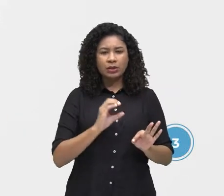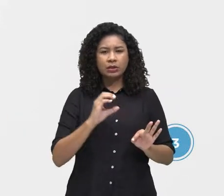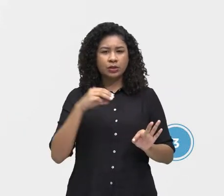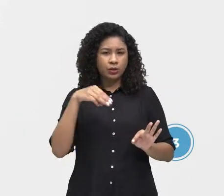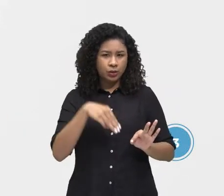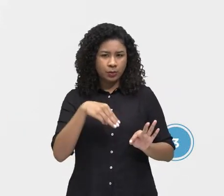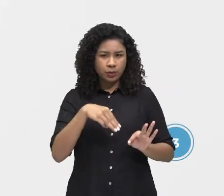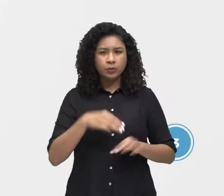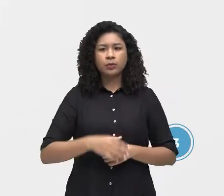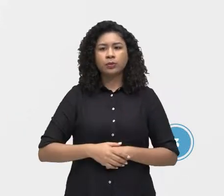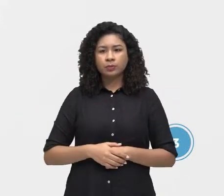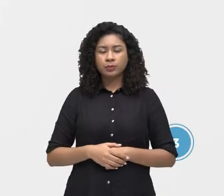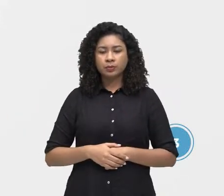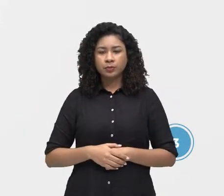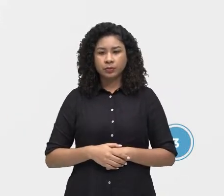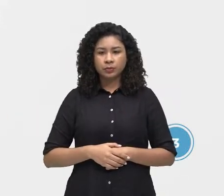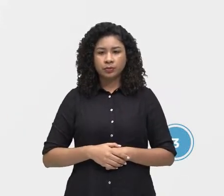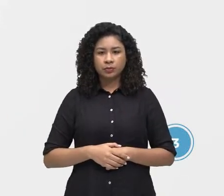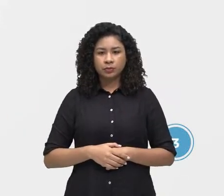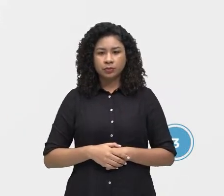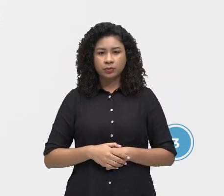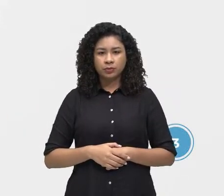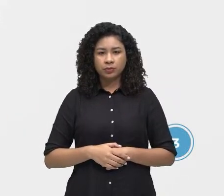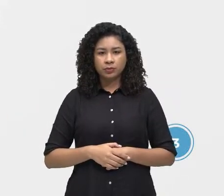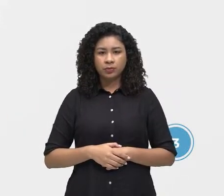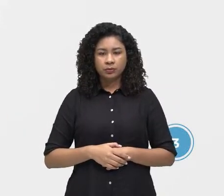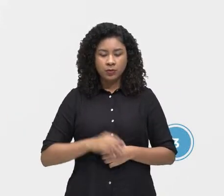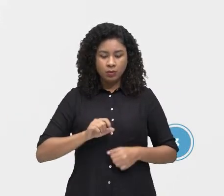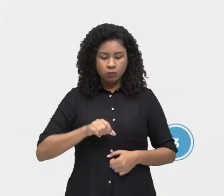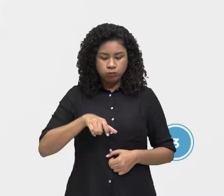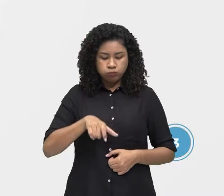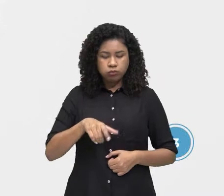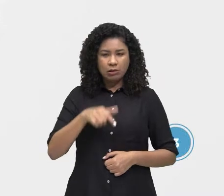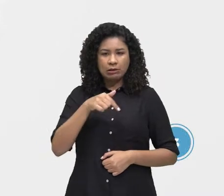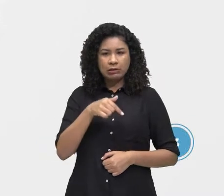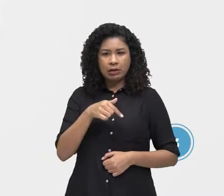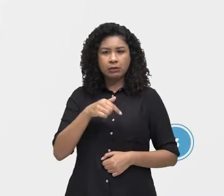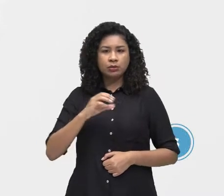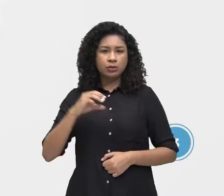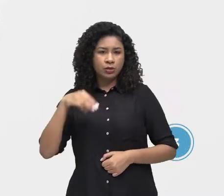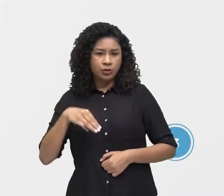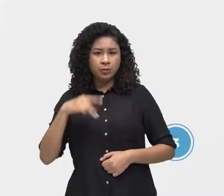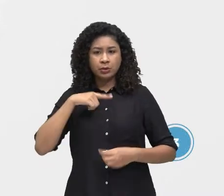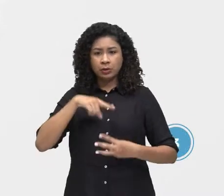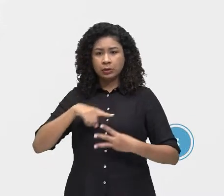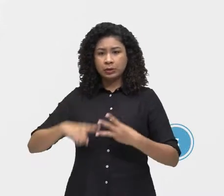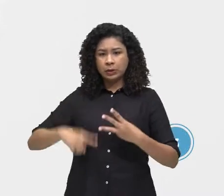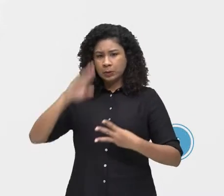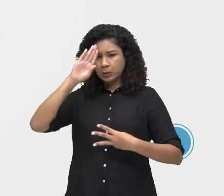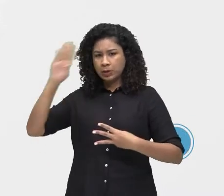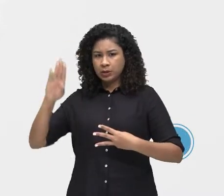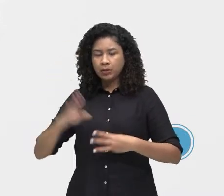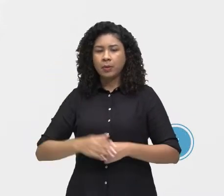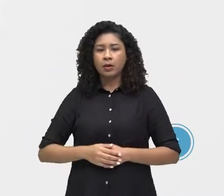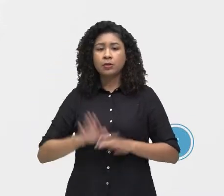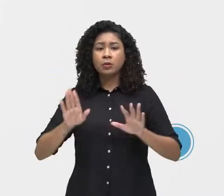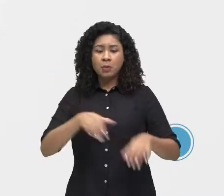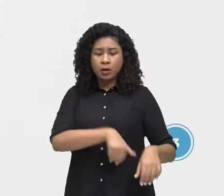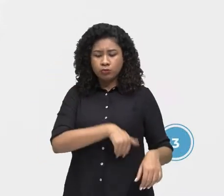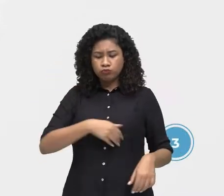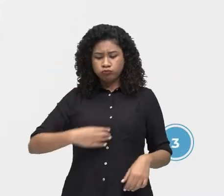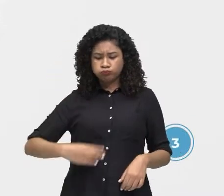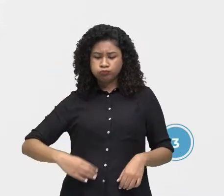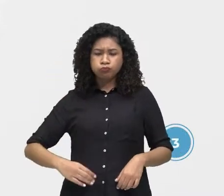de diâmetro, podendo ser dividido em seco, colo e reto. Esse órgão está relacionado com... E aí nós temos as